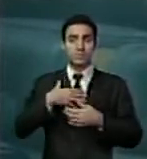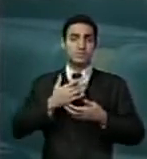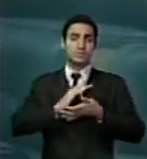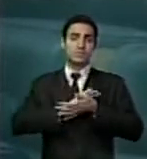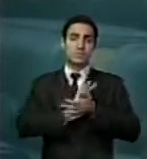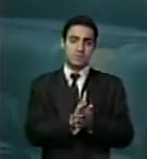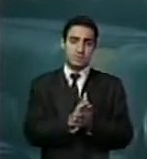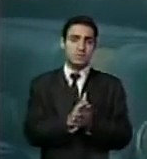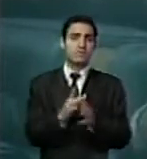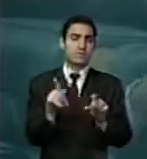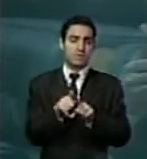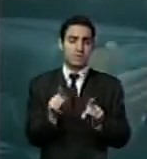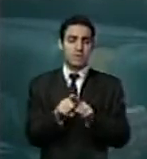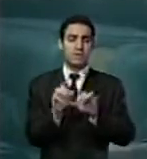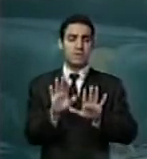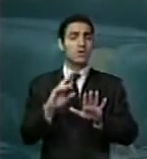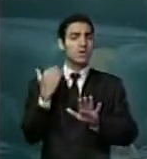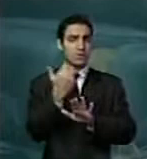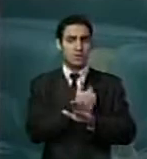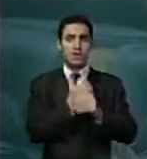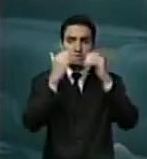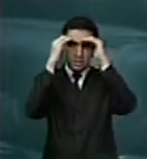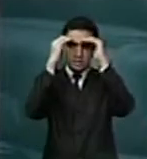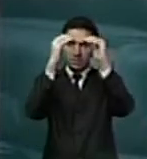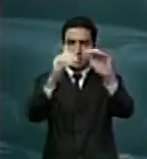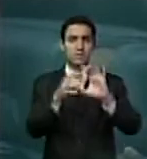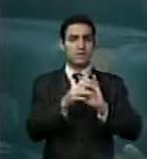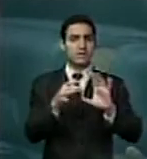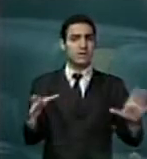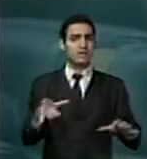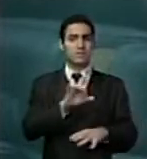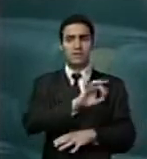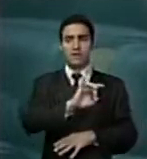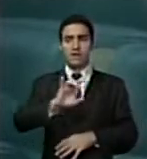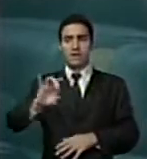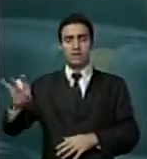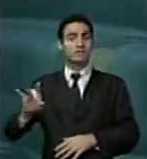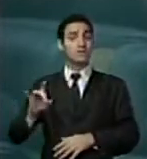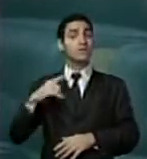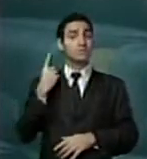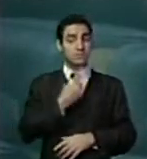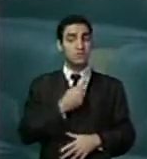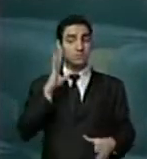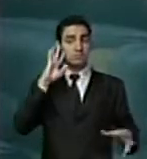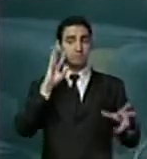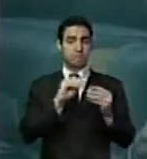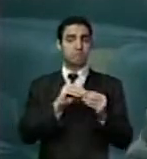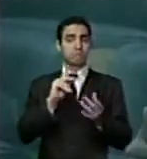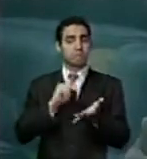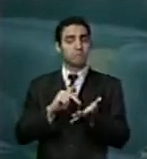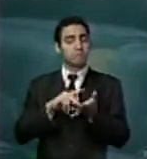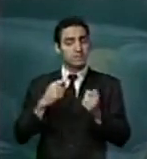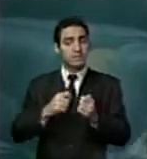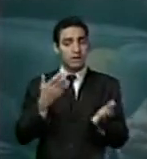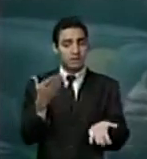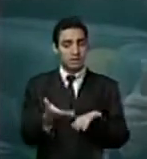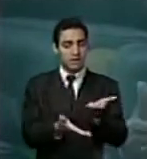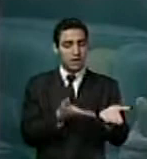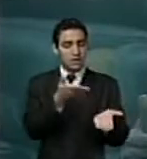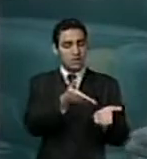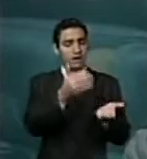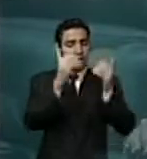Nós respeitamos as liberdades individuais, entendemos que devemos tratar